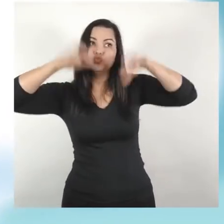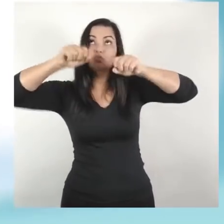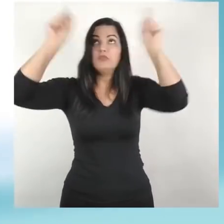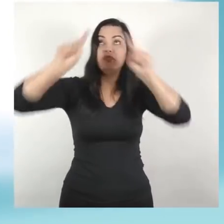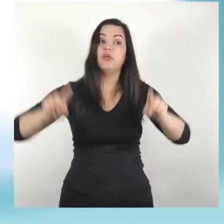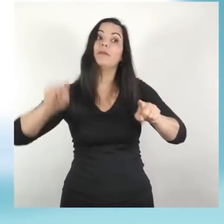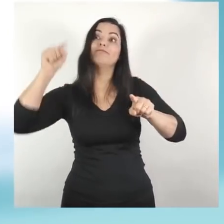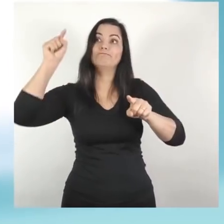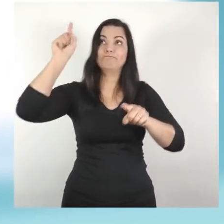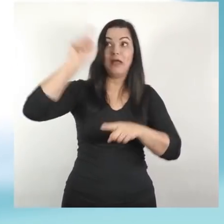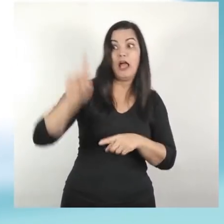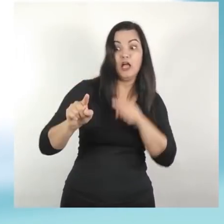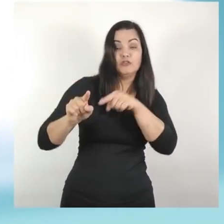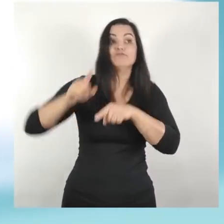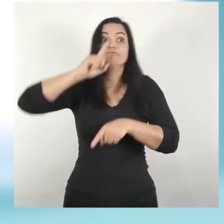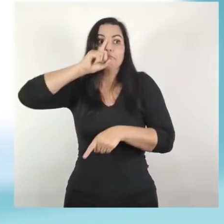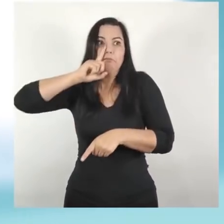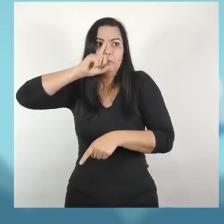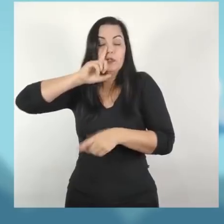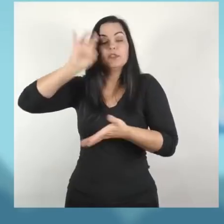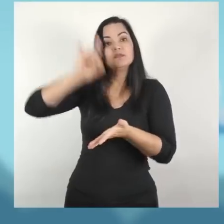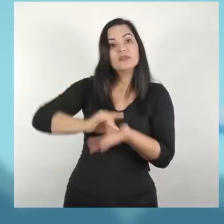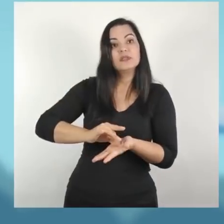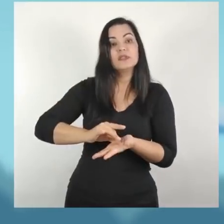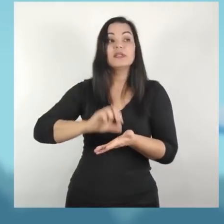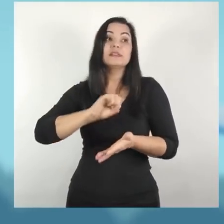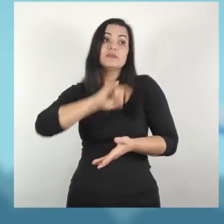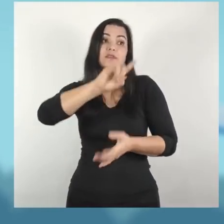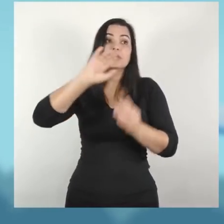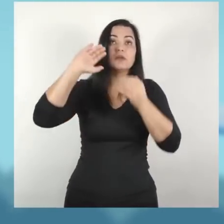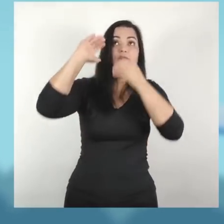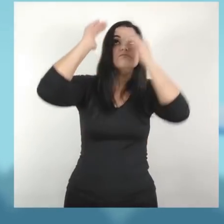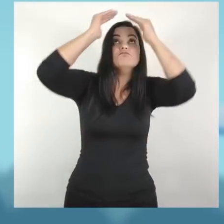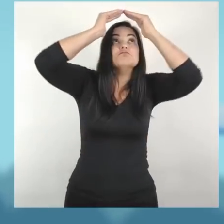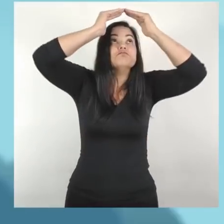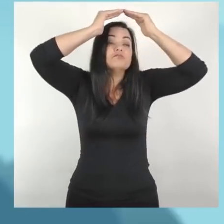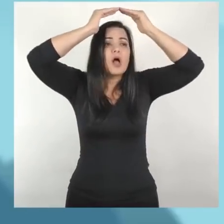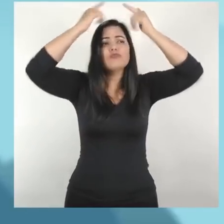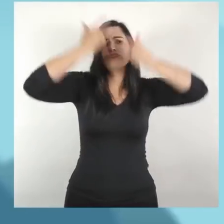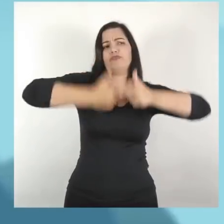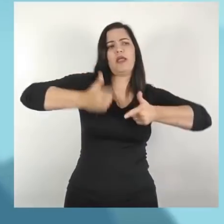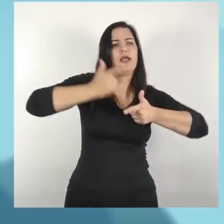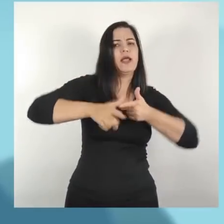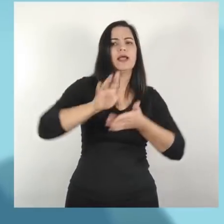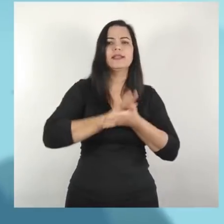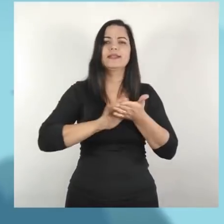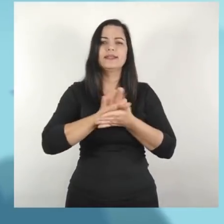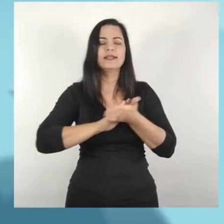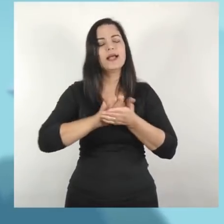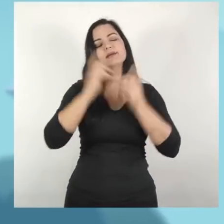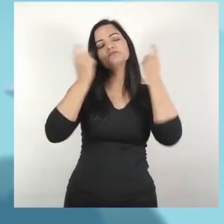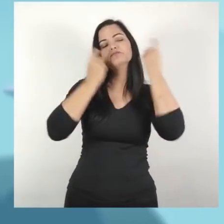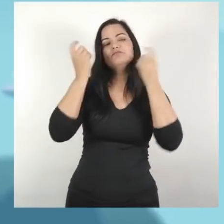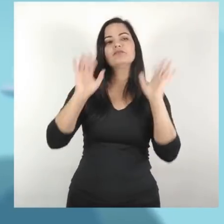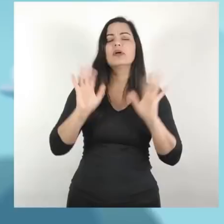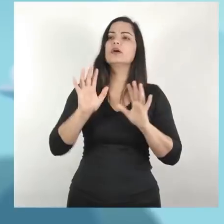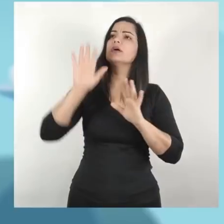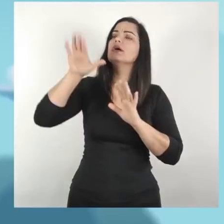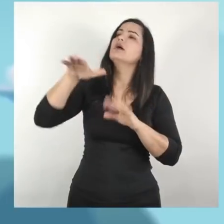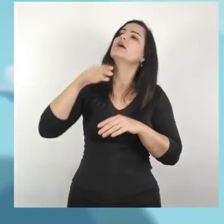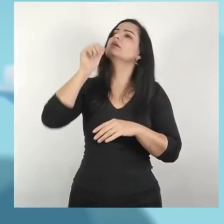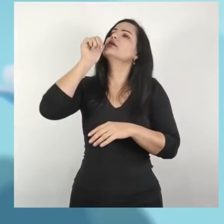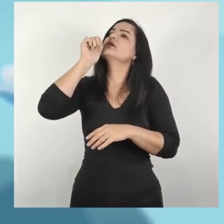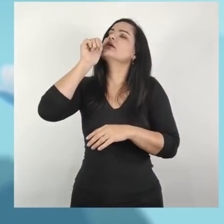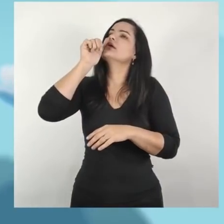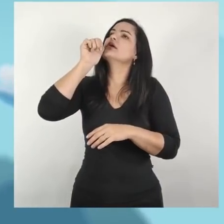Um raio pode ser muito perigoso, mas se você estiver em um abrigo, não há com que se preocupar. Senhora nuvem